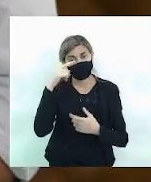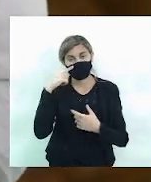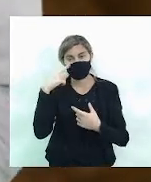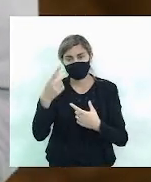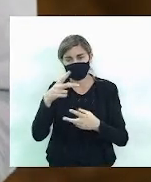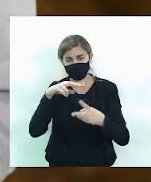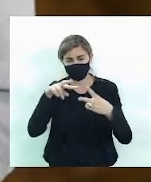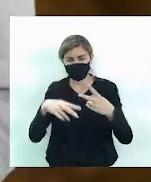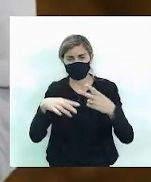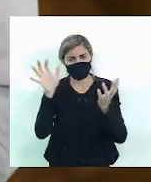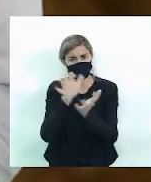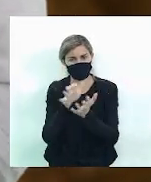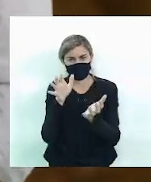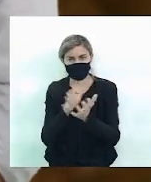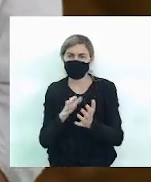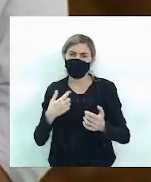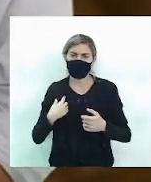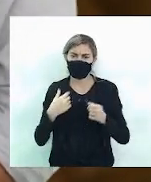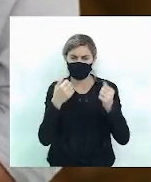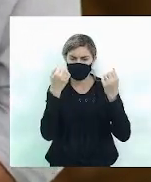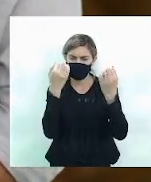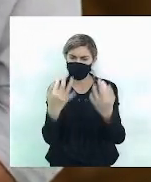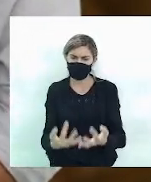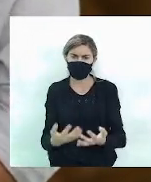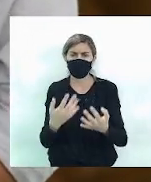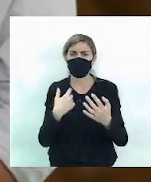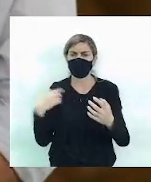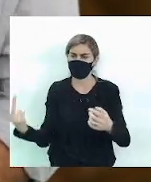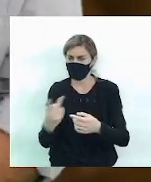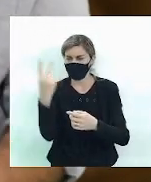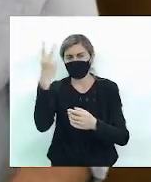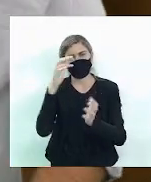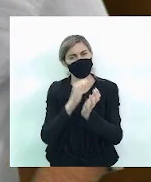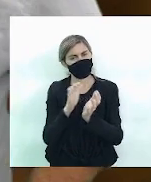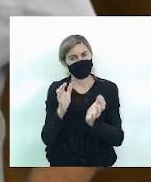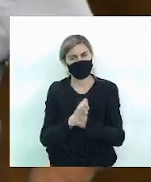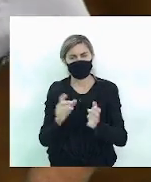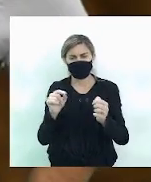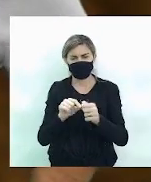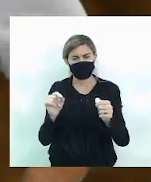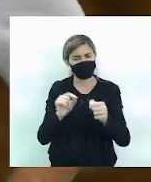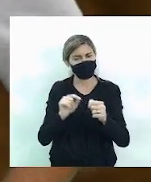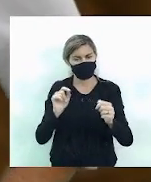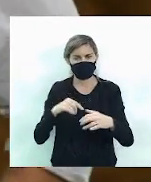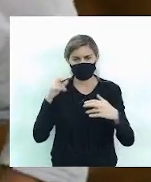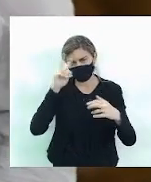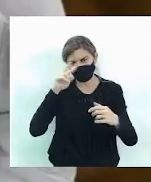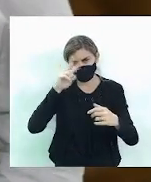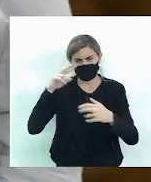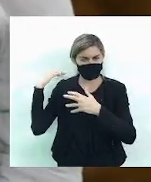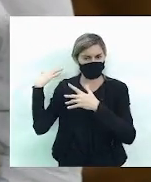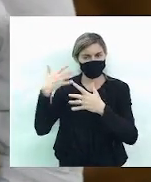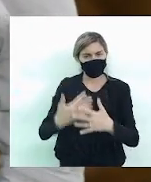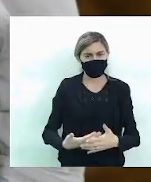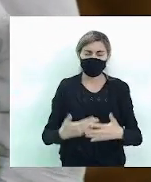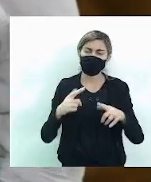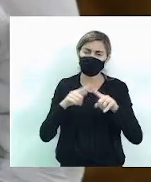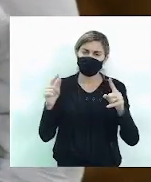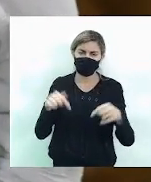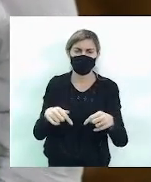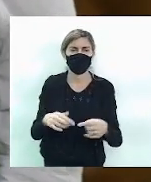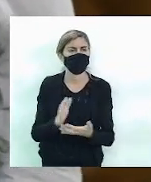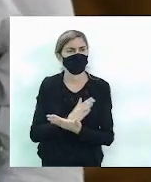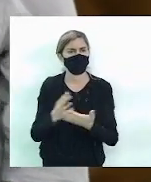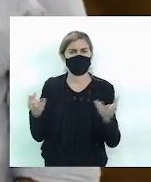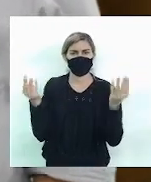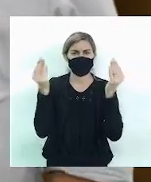isso que a nossa série, ela busca valorizar os pernambucanos que fizeram, que fazem a história. Mas aqui tem alguns